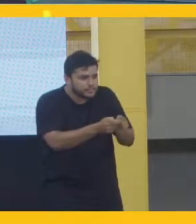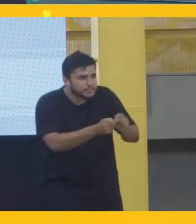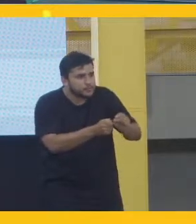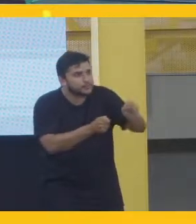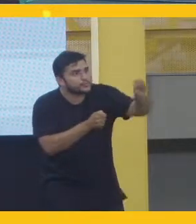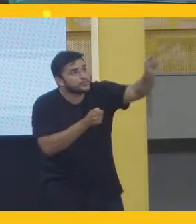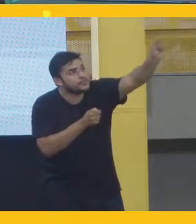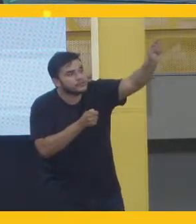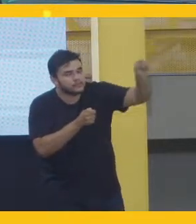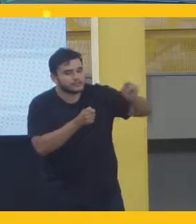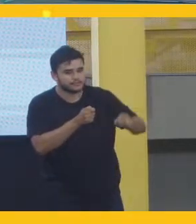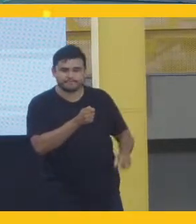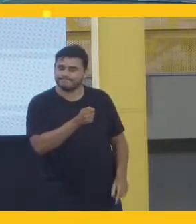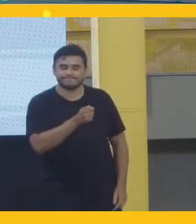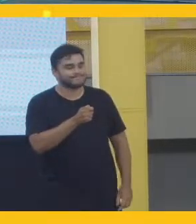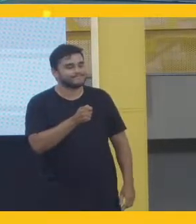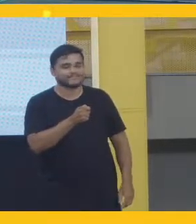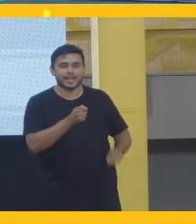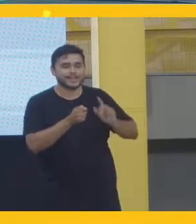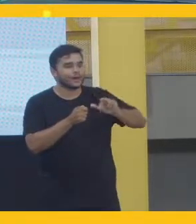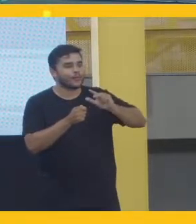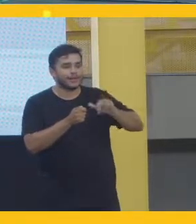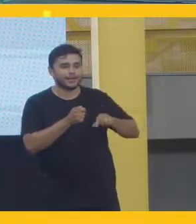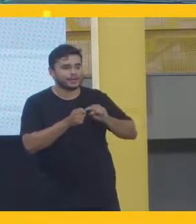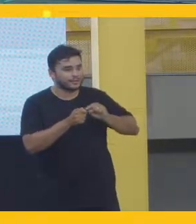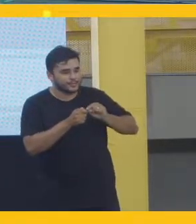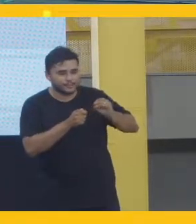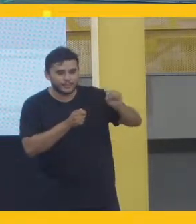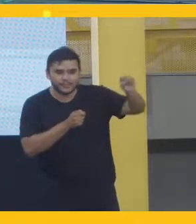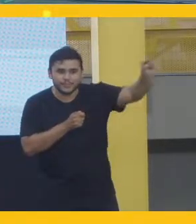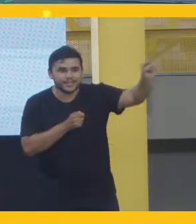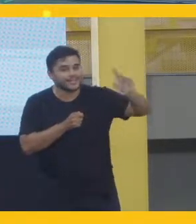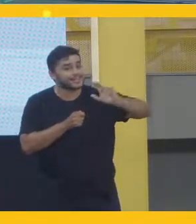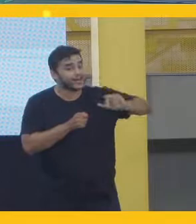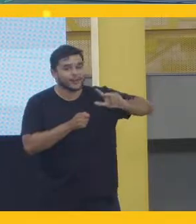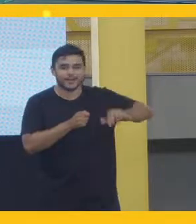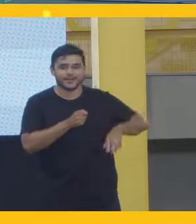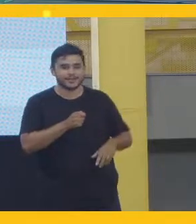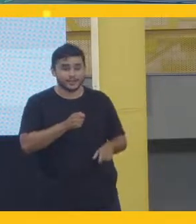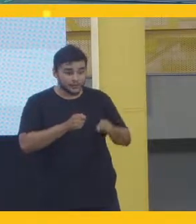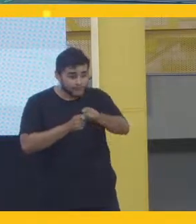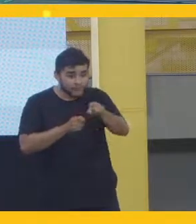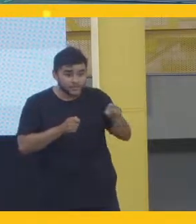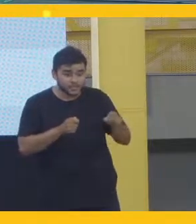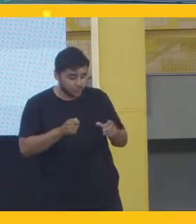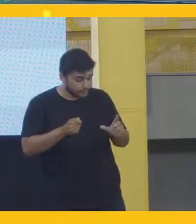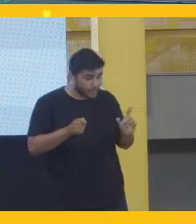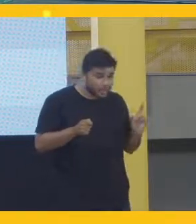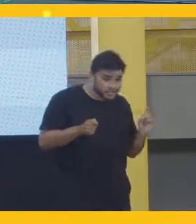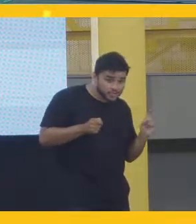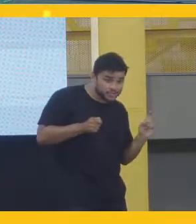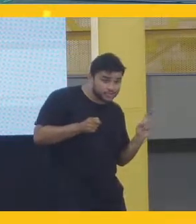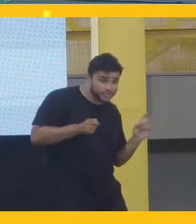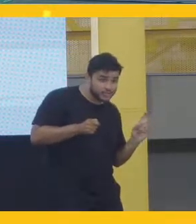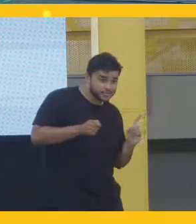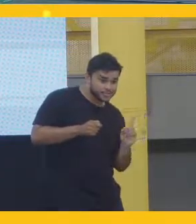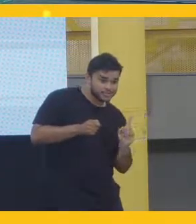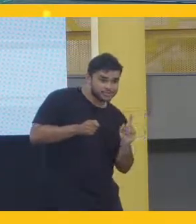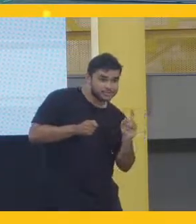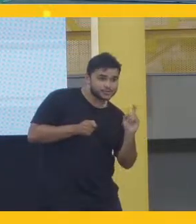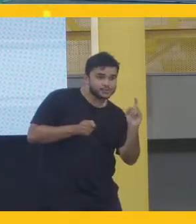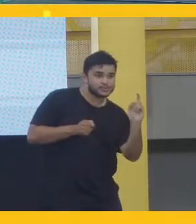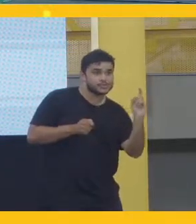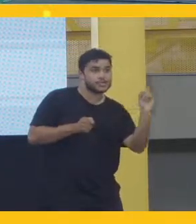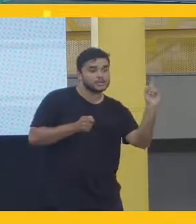Não estava. O que você viu foi o desodorante sendo iluminado pela luz